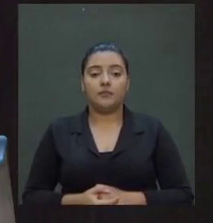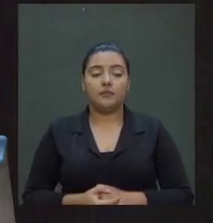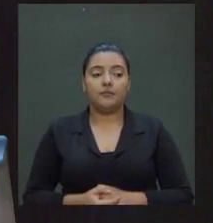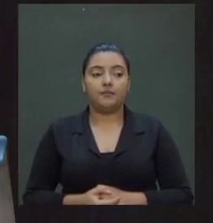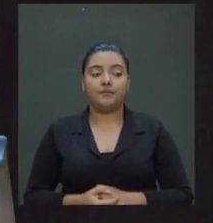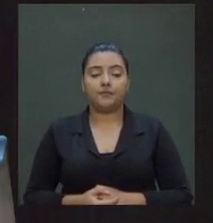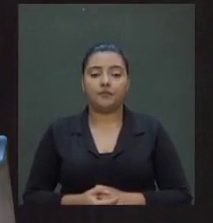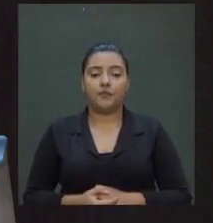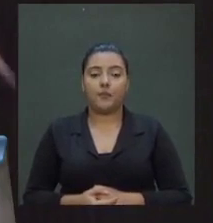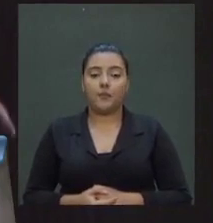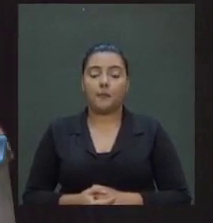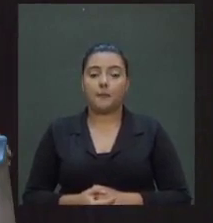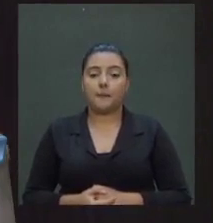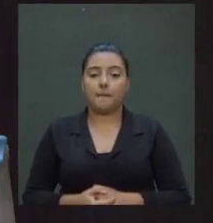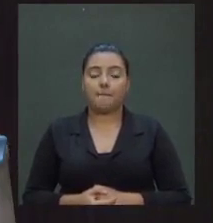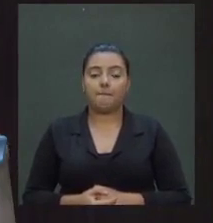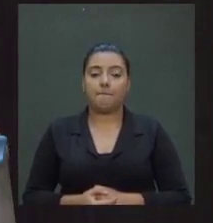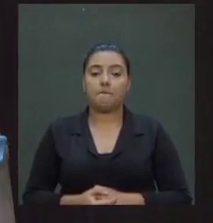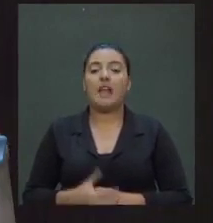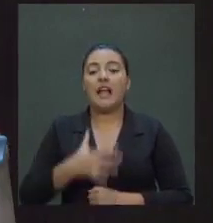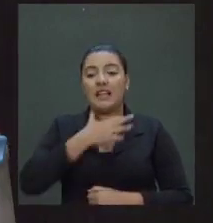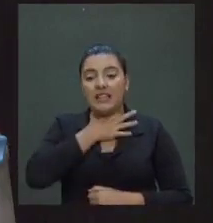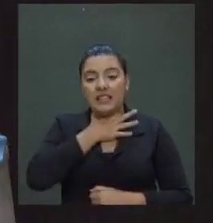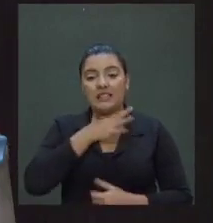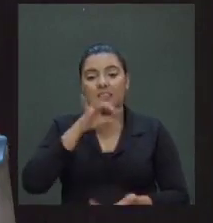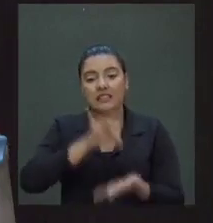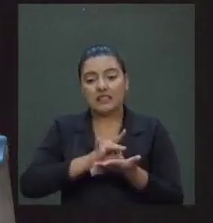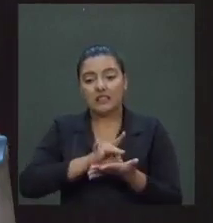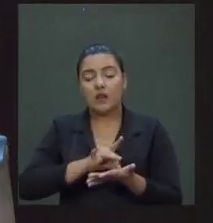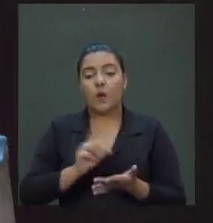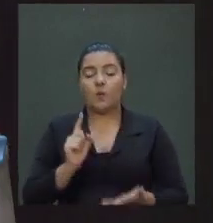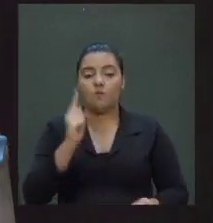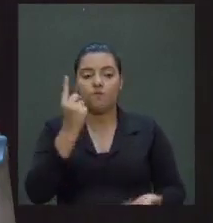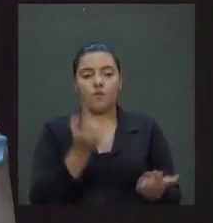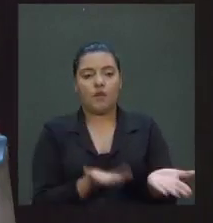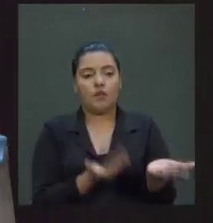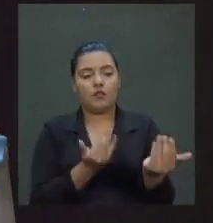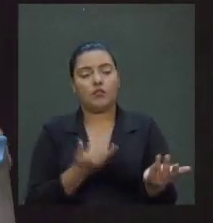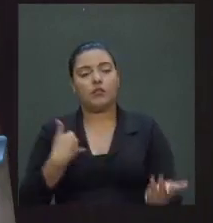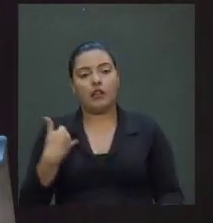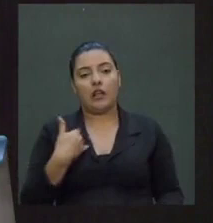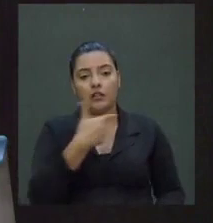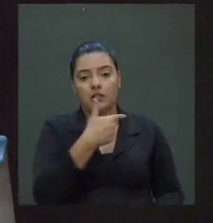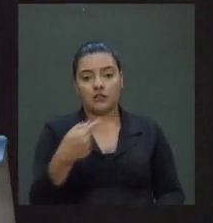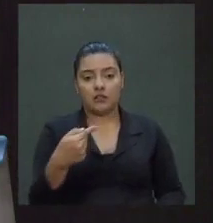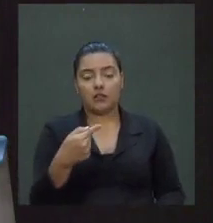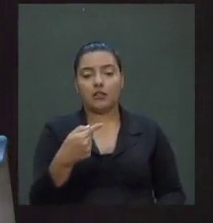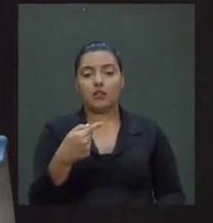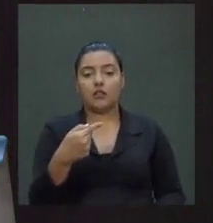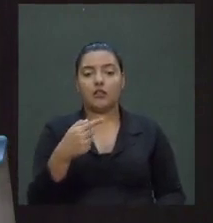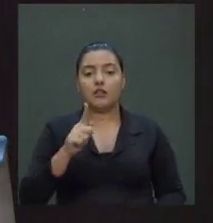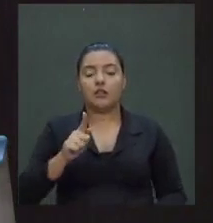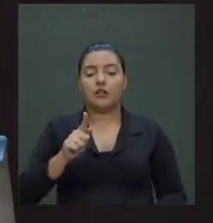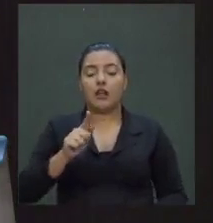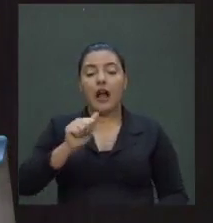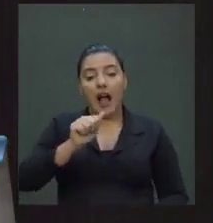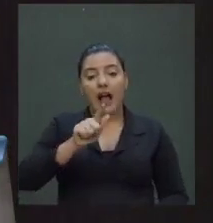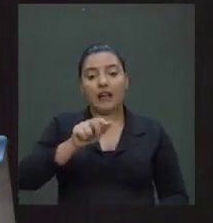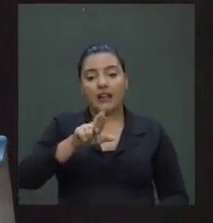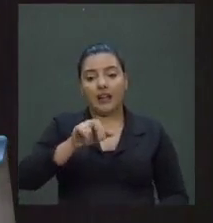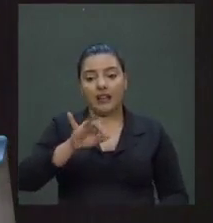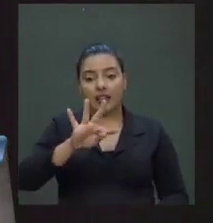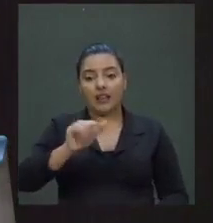indiscutivelmente uma crise. Uma adolescente de hoje, 17 anos, a Greta Thunberg, hoje uma